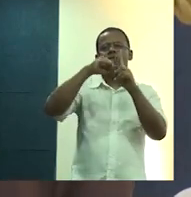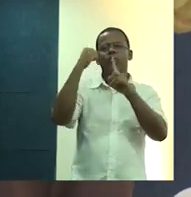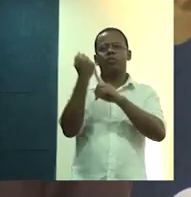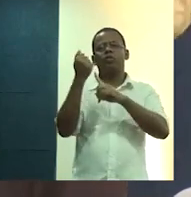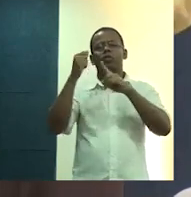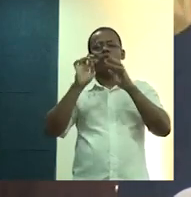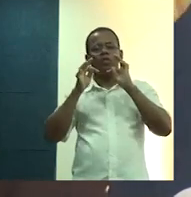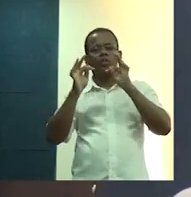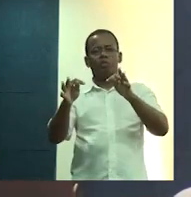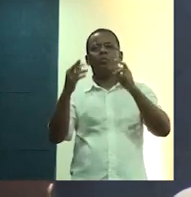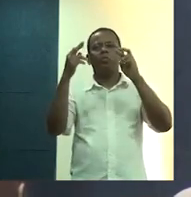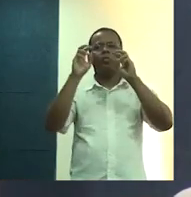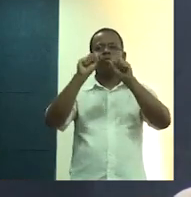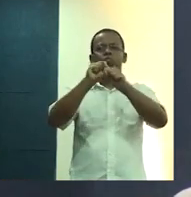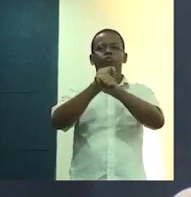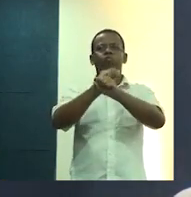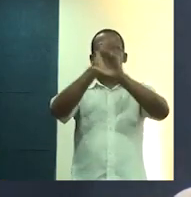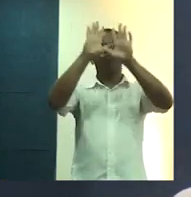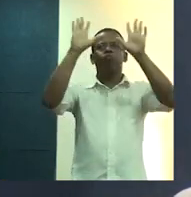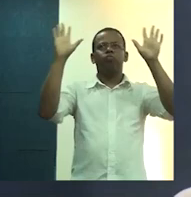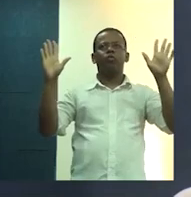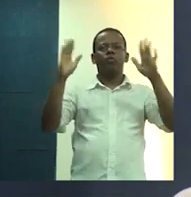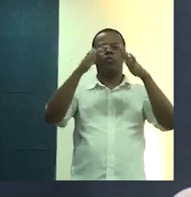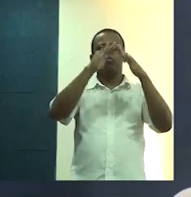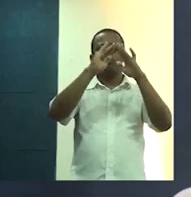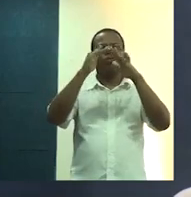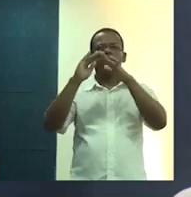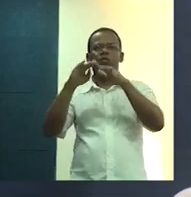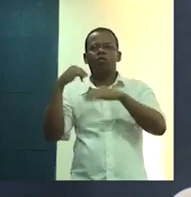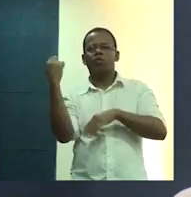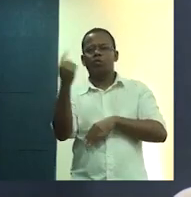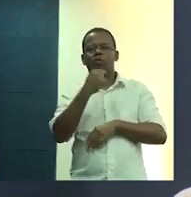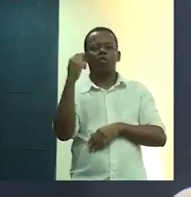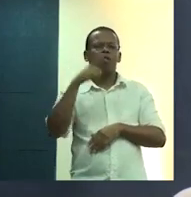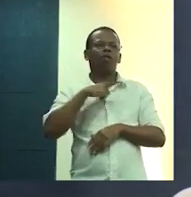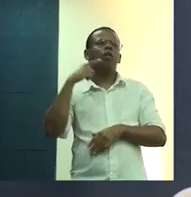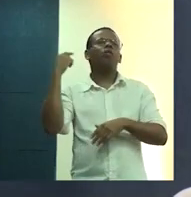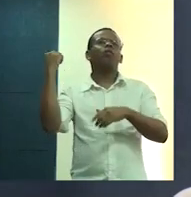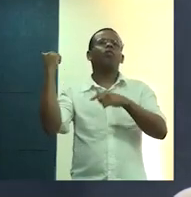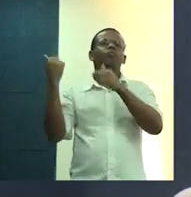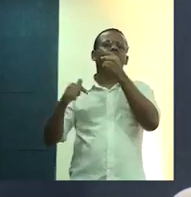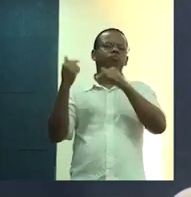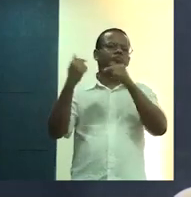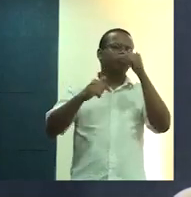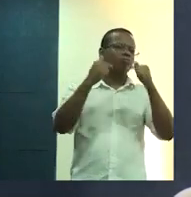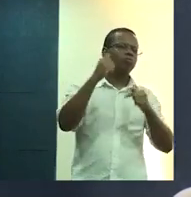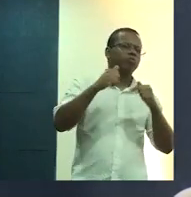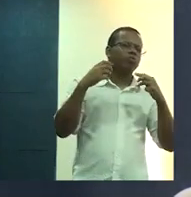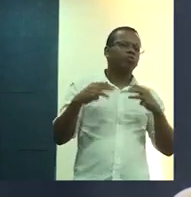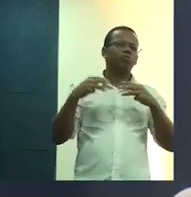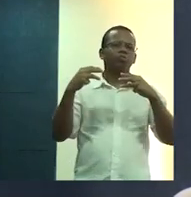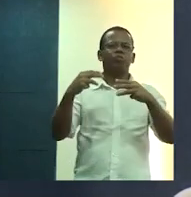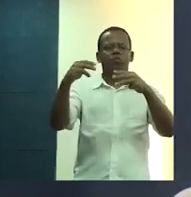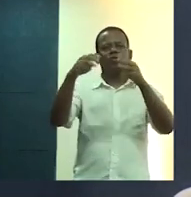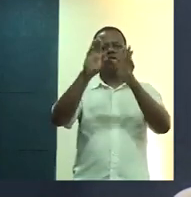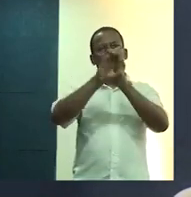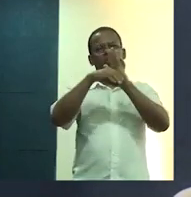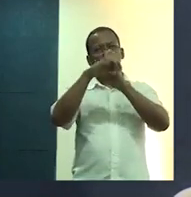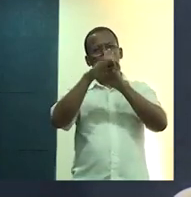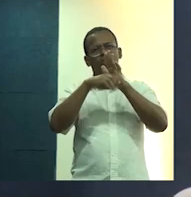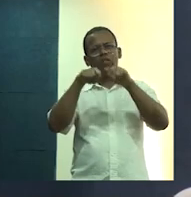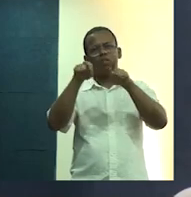tecnológica e de visibilidade das periferias a gente tem tido uma discussão muito grande com o ministério da Ciência e Tecnologia